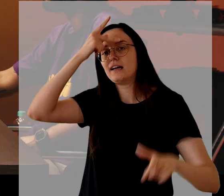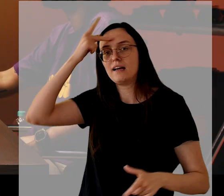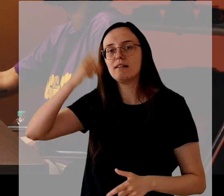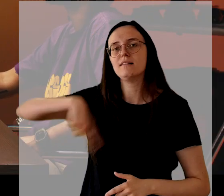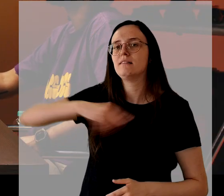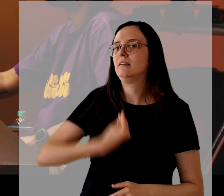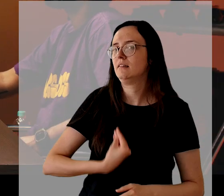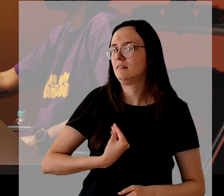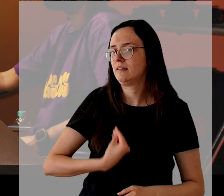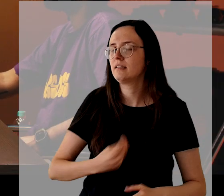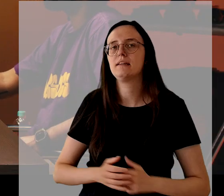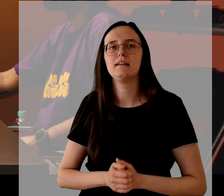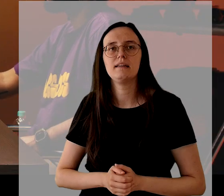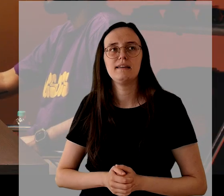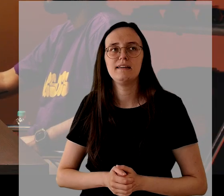esses lugares.